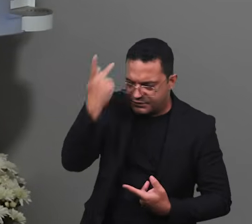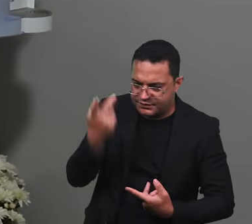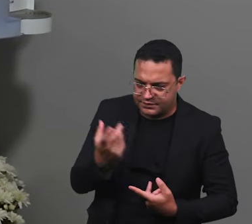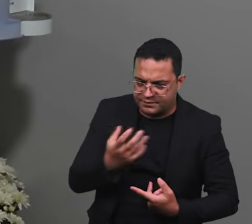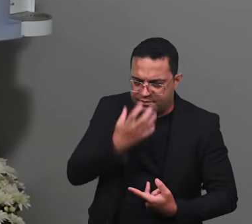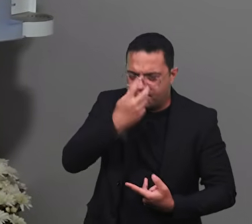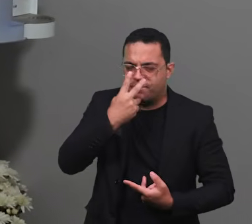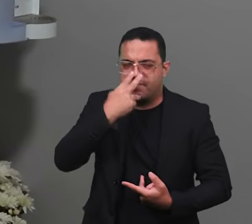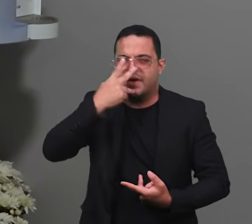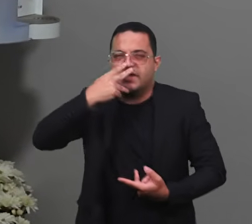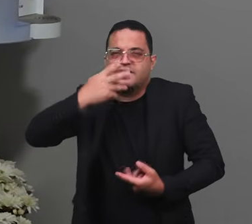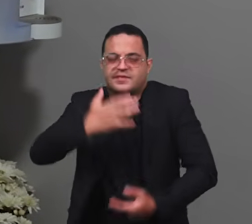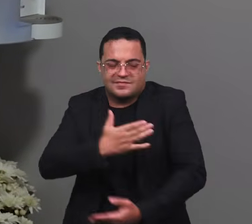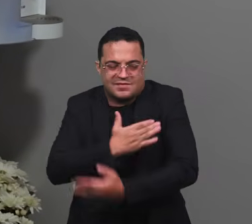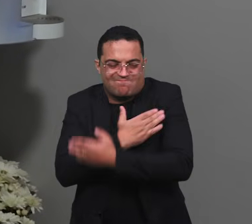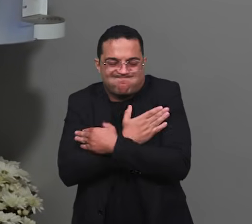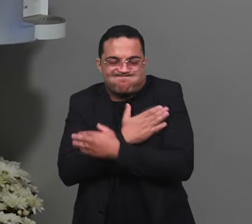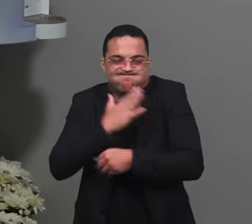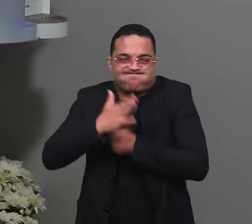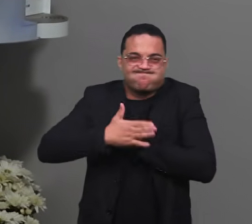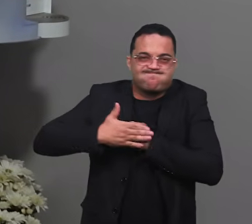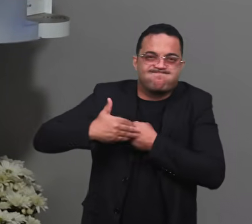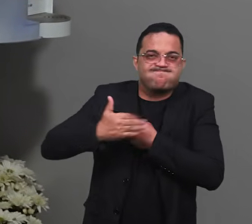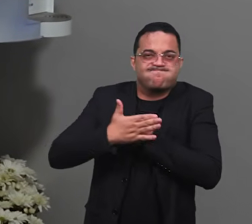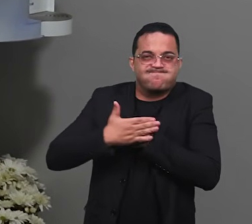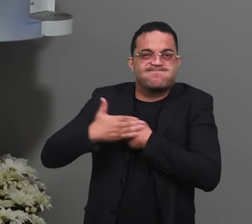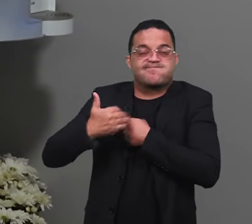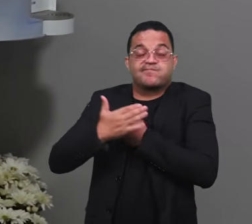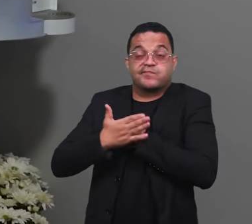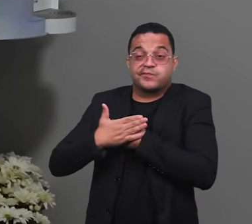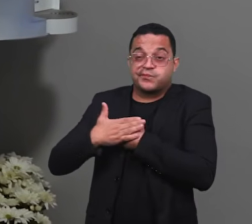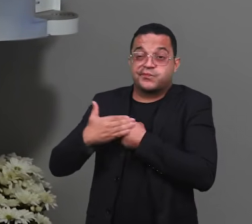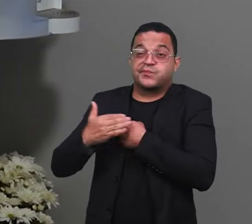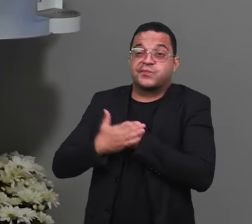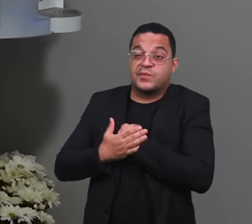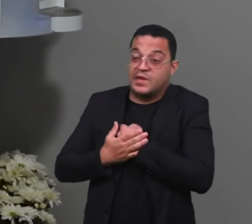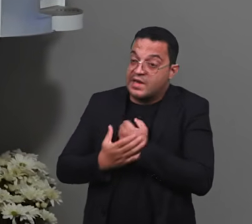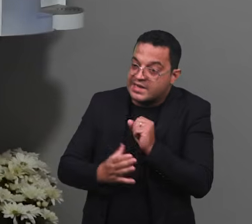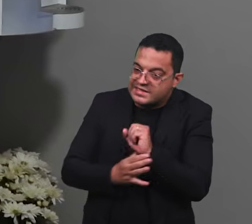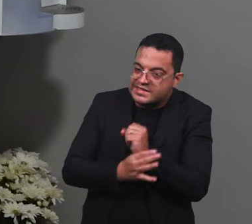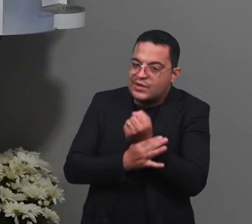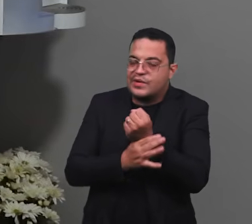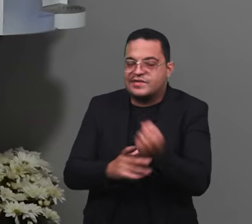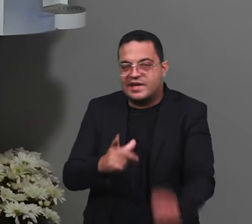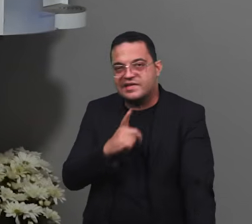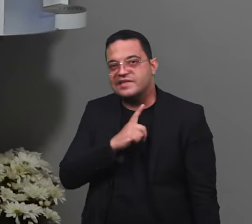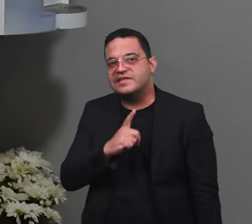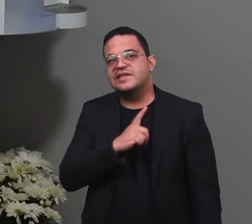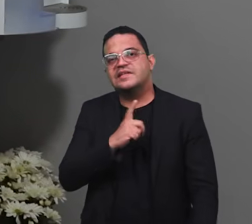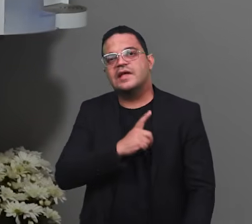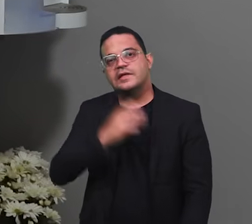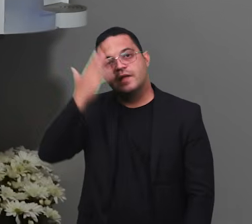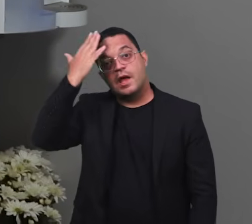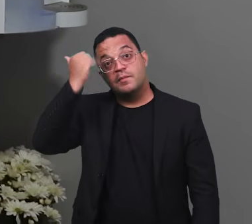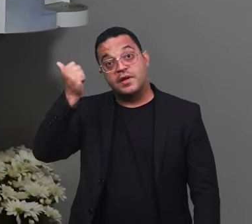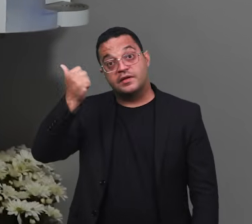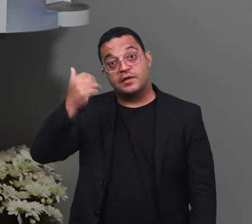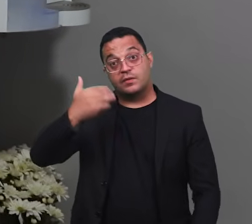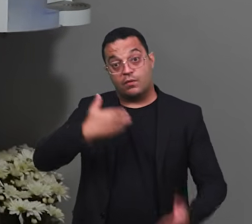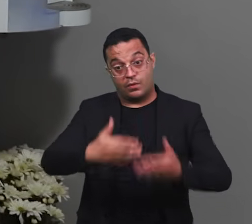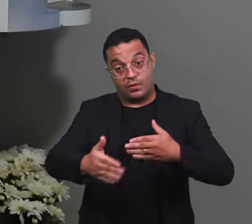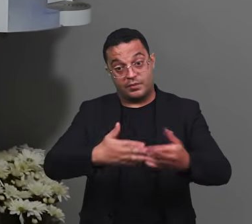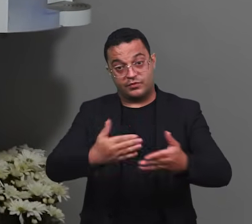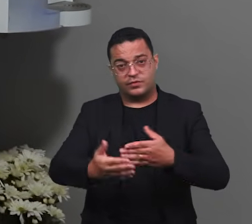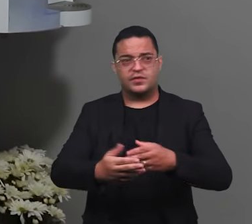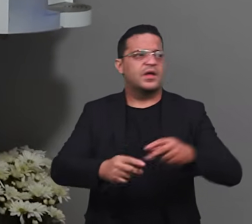abraçadas pela equipe, pelos pastores, e traz uma segurança muito grande para a ovelha de saber